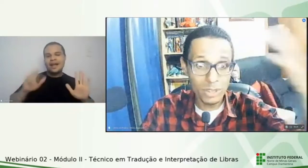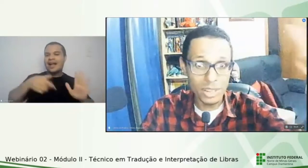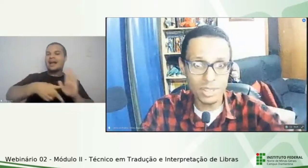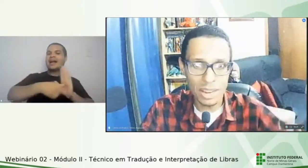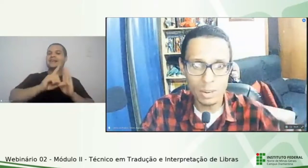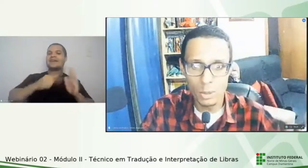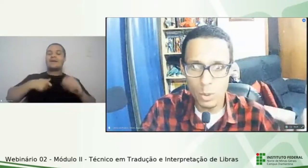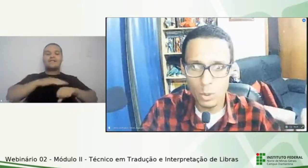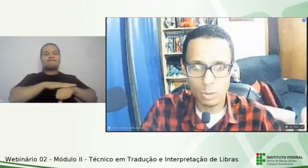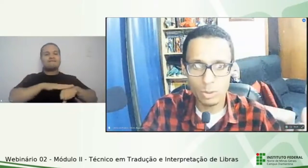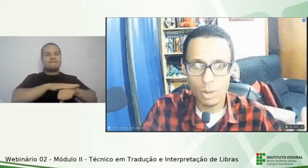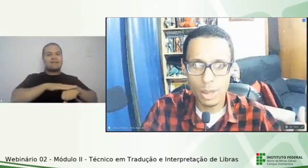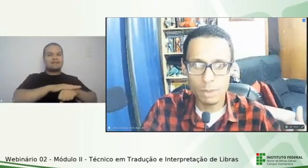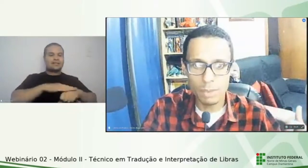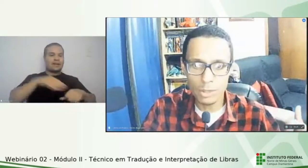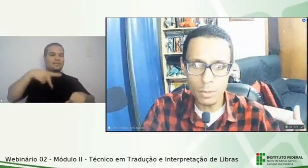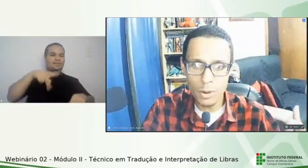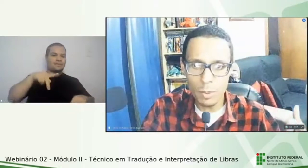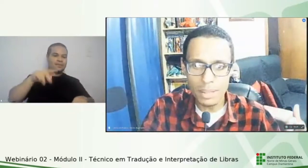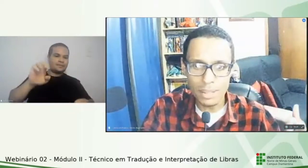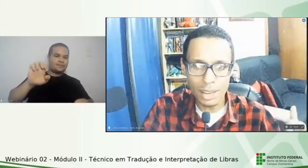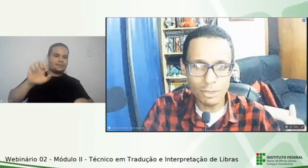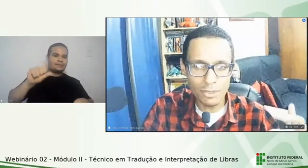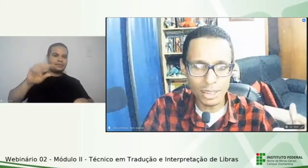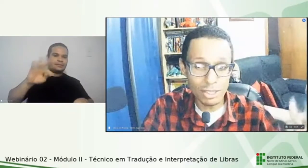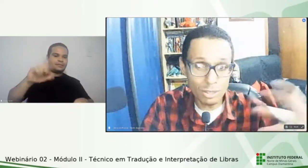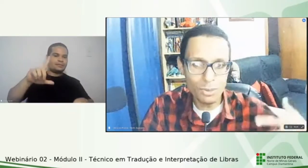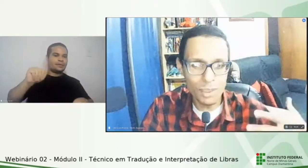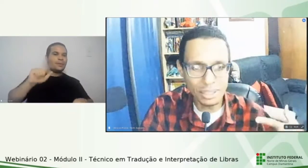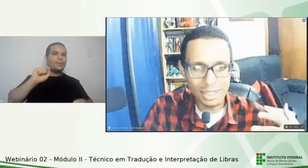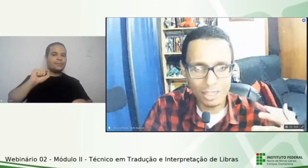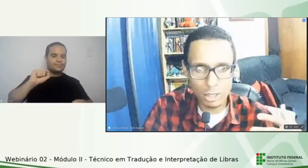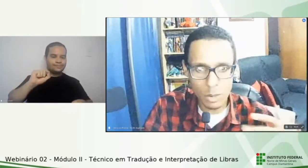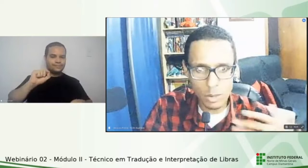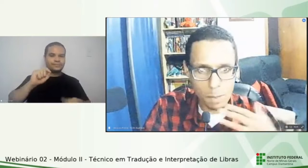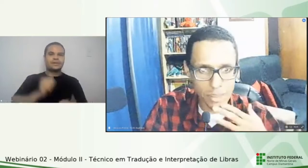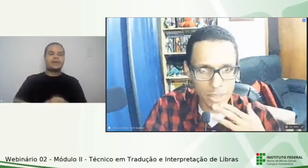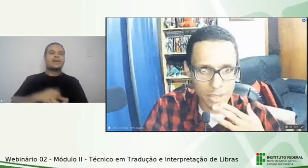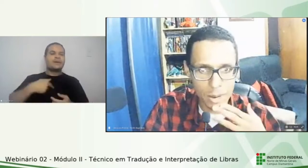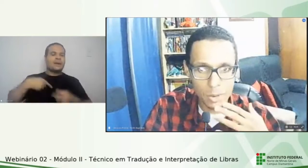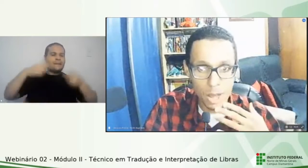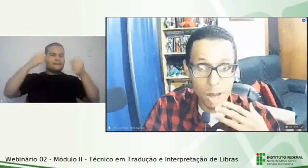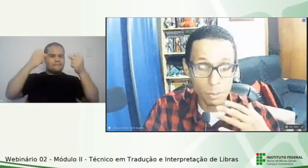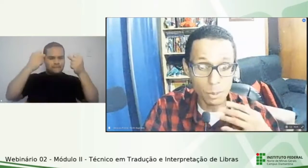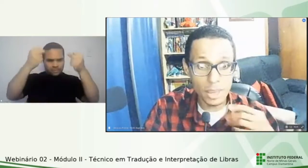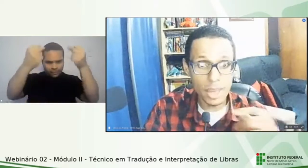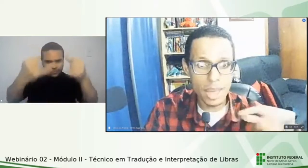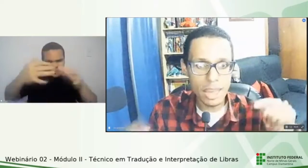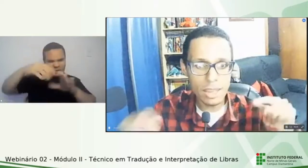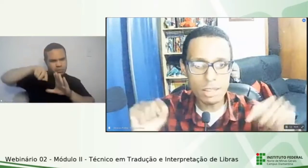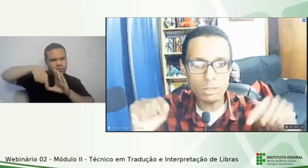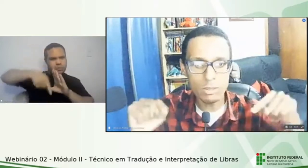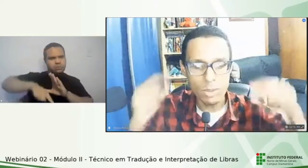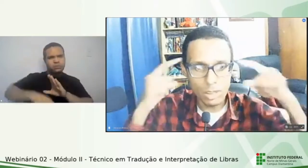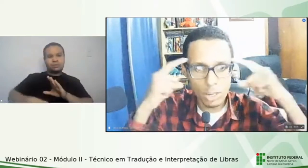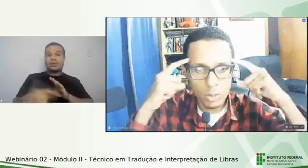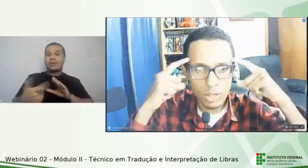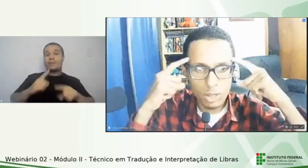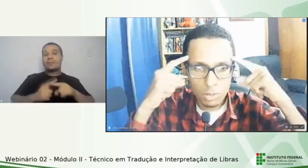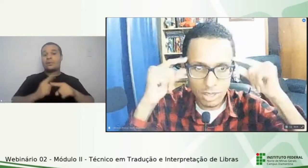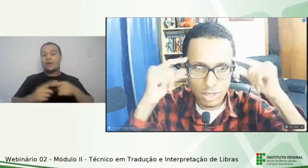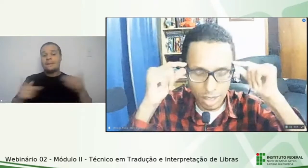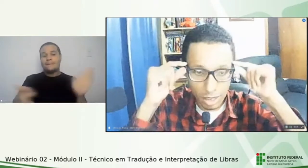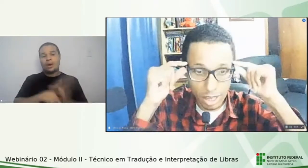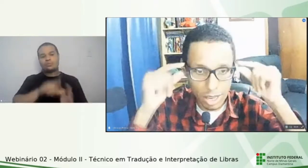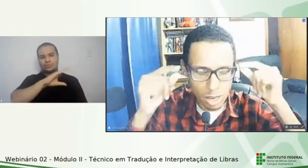porque vocês estarão no curso. Mas como eu comentei, estou falando da tradução e interpretação, porque é isso que nós